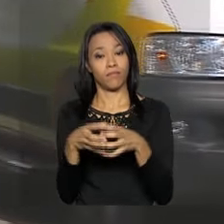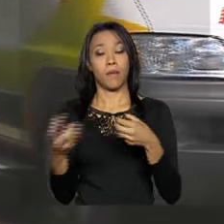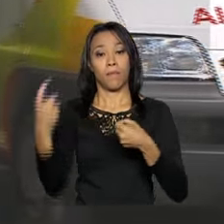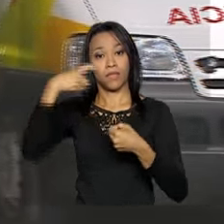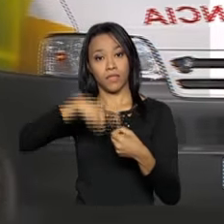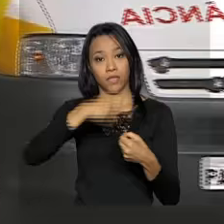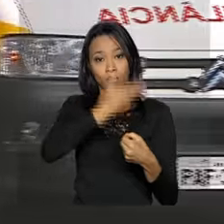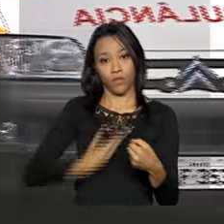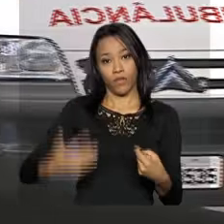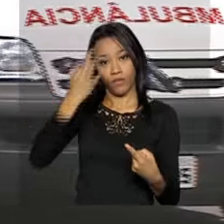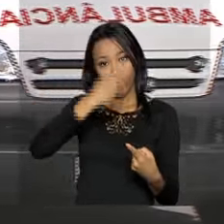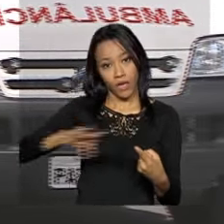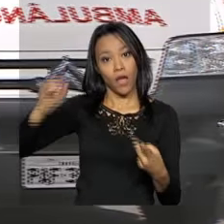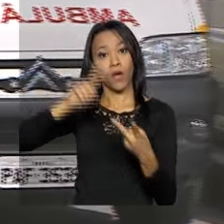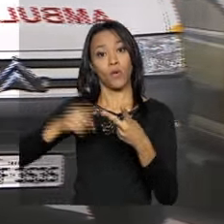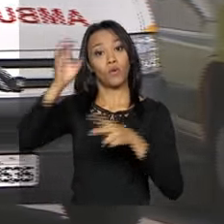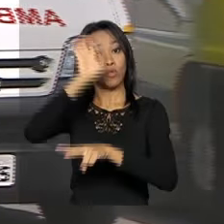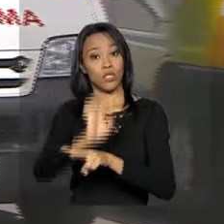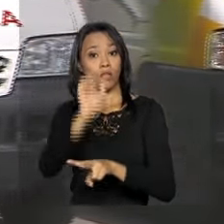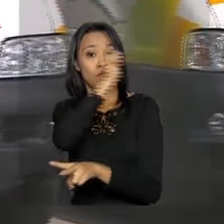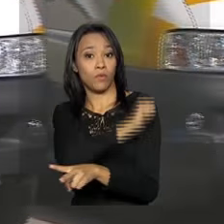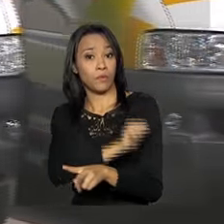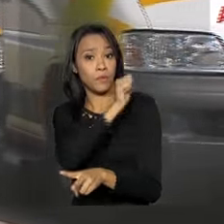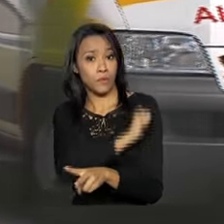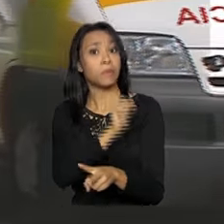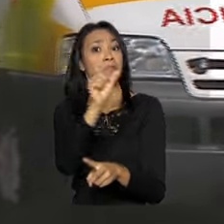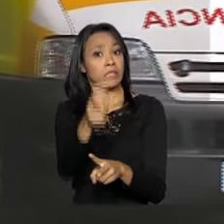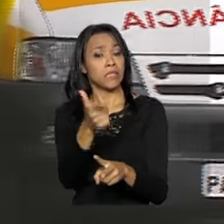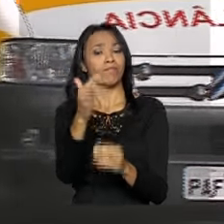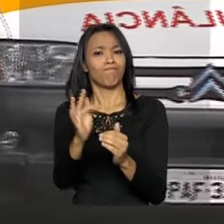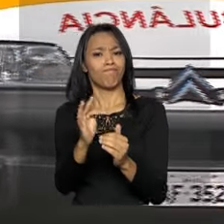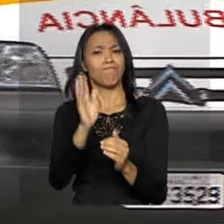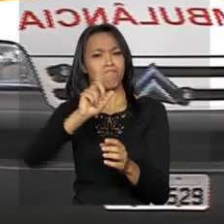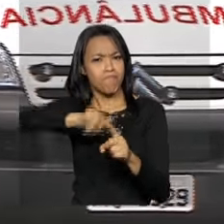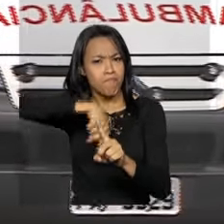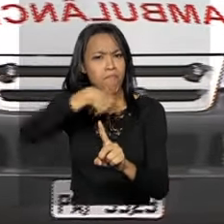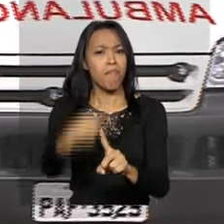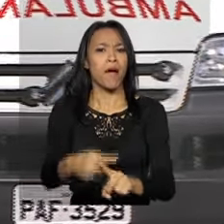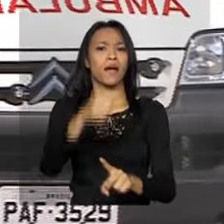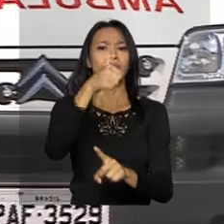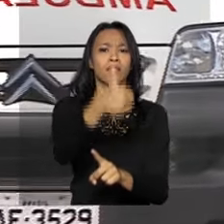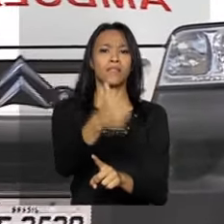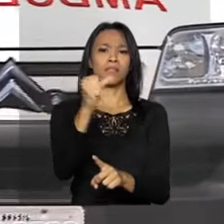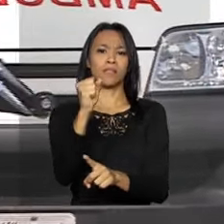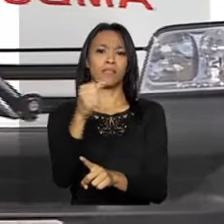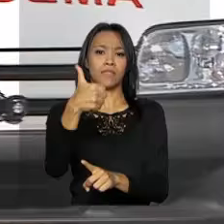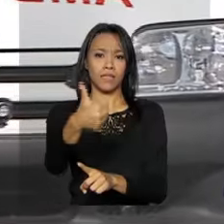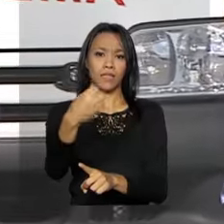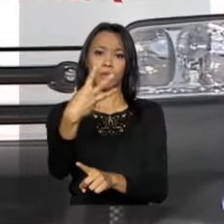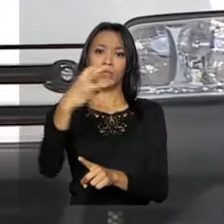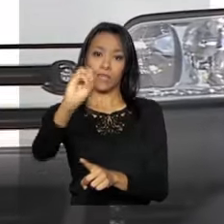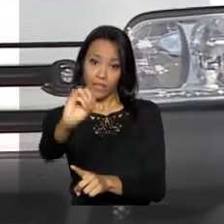governo federal e o estado do Rio de Janeiro, que prevê mais de 130 unidades dessas para serem